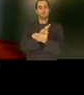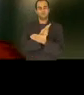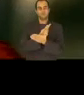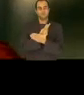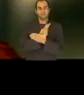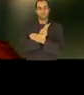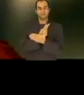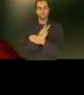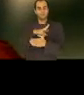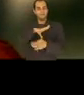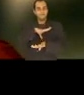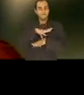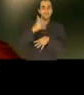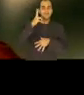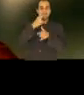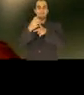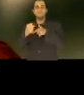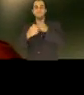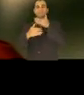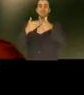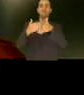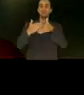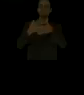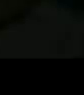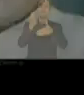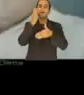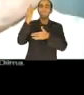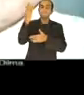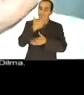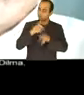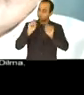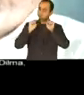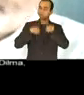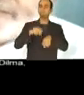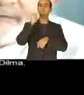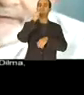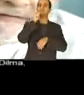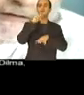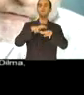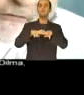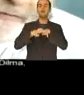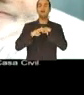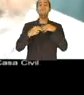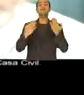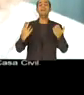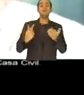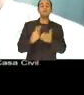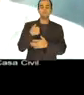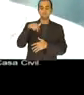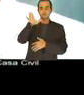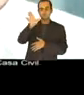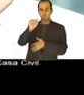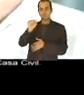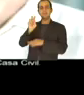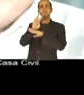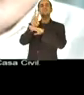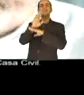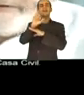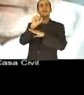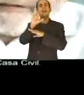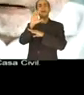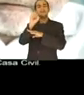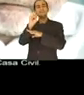sempre assim, enfrentar e vencer os desafios. A prova definitiva da competência da Dilma foi quando chamei